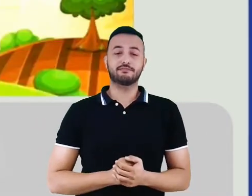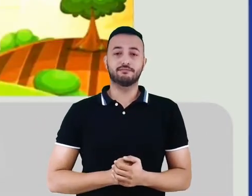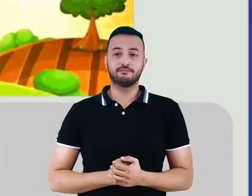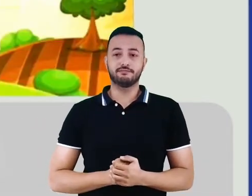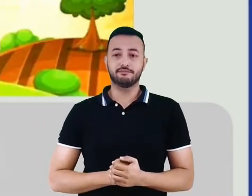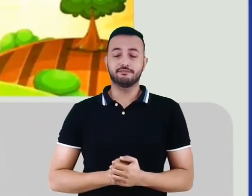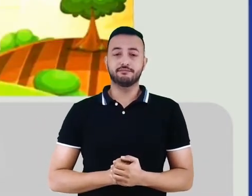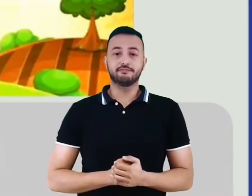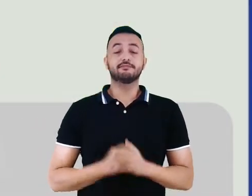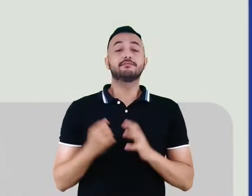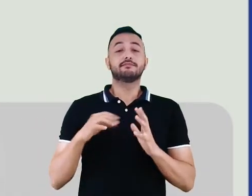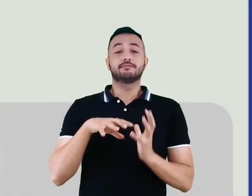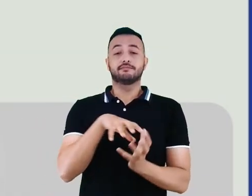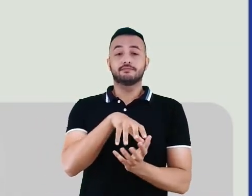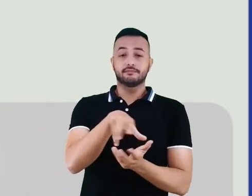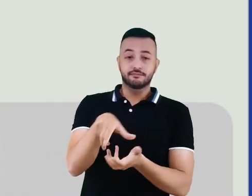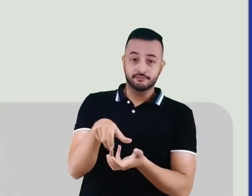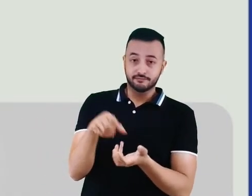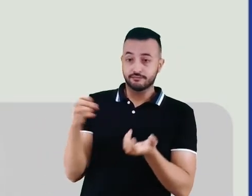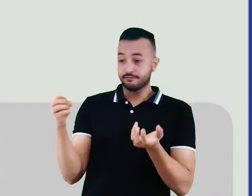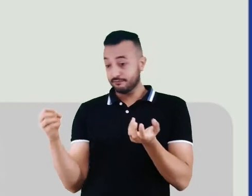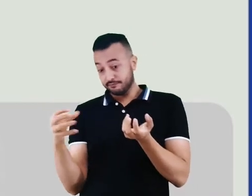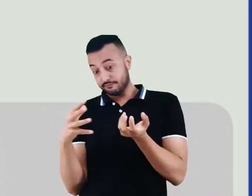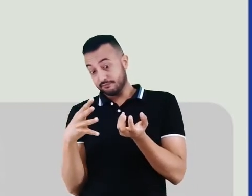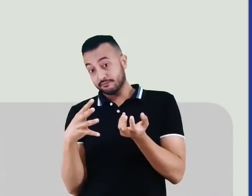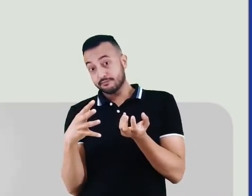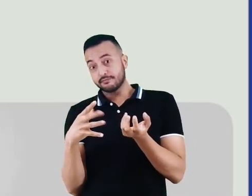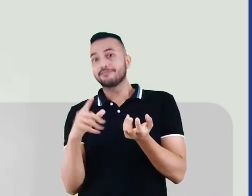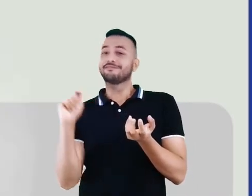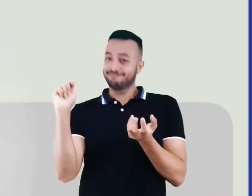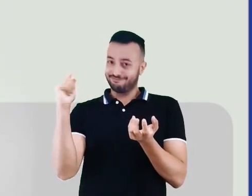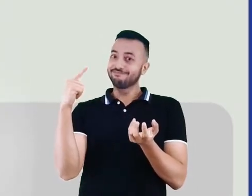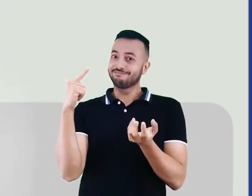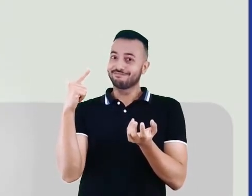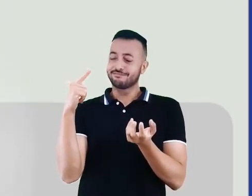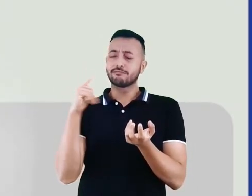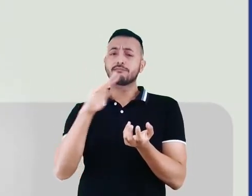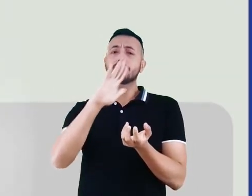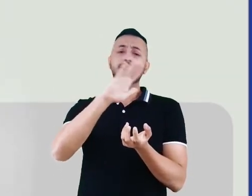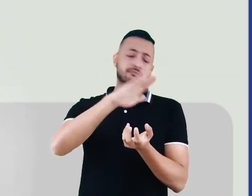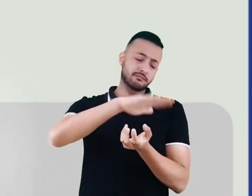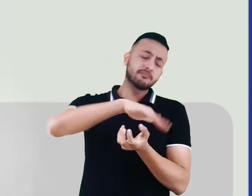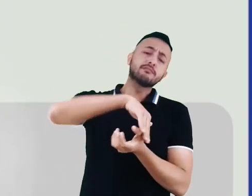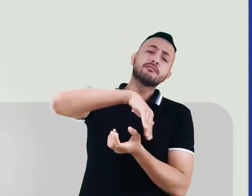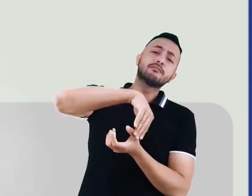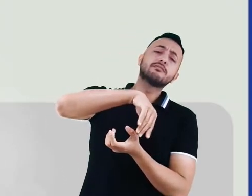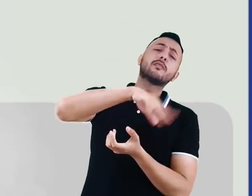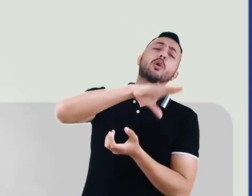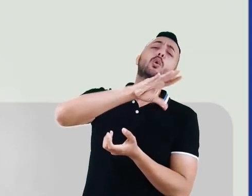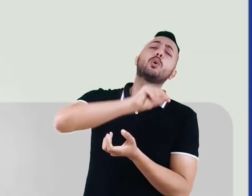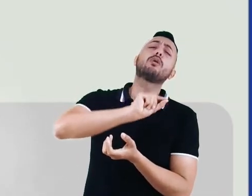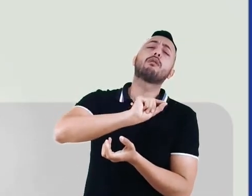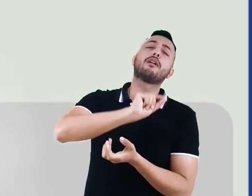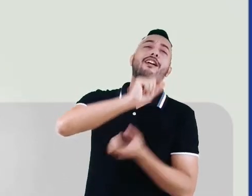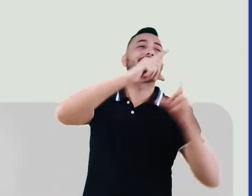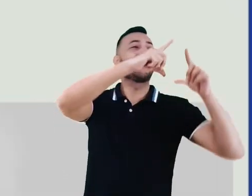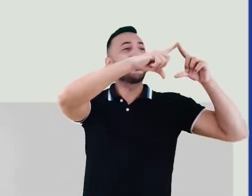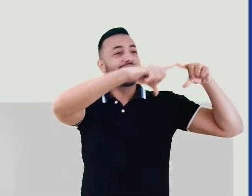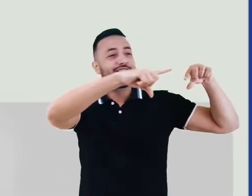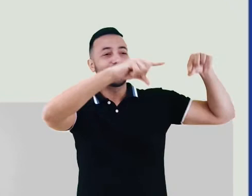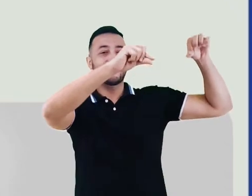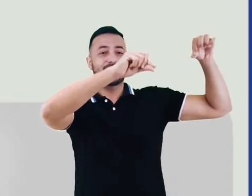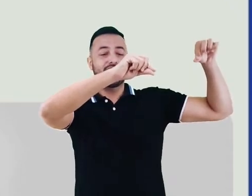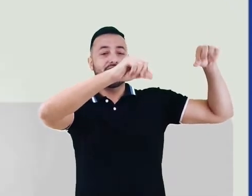Quem ilumina a Terra de dia é o Sol e à noite a Lua. Esse